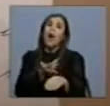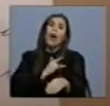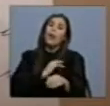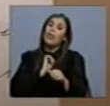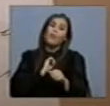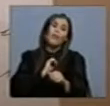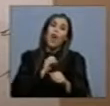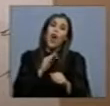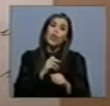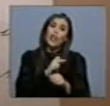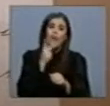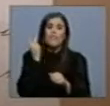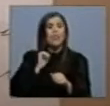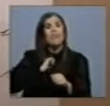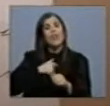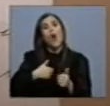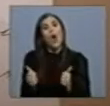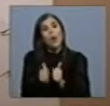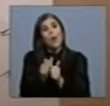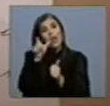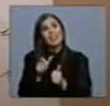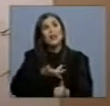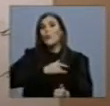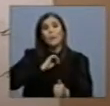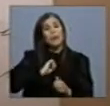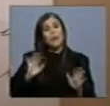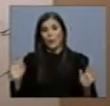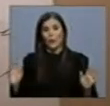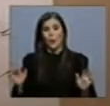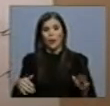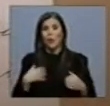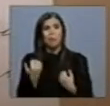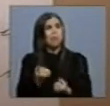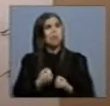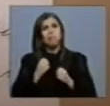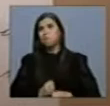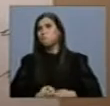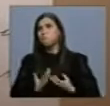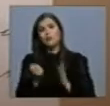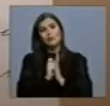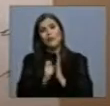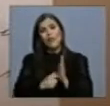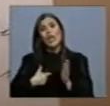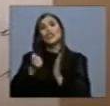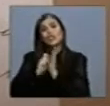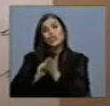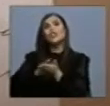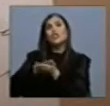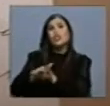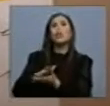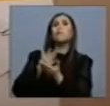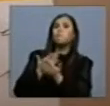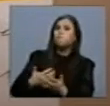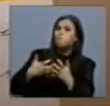minha vida, aqui estou a acompanhar-te, meu amor. Não posso mais não te escrever. Pensei que te escrevo nesta dúvida de onde